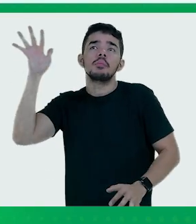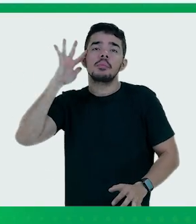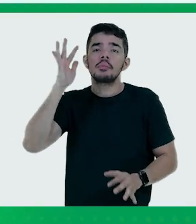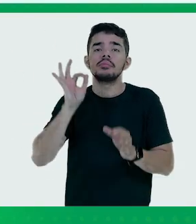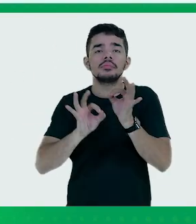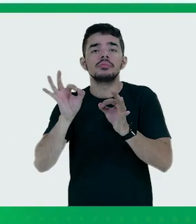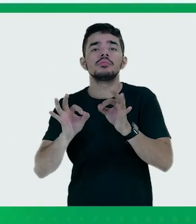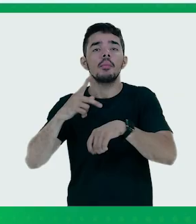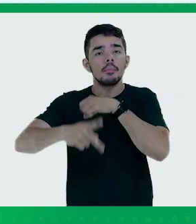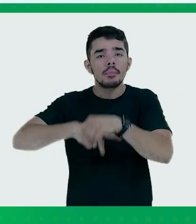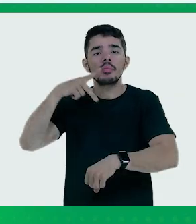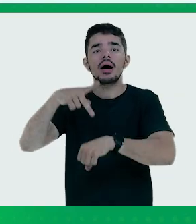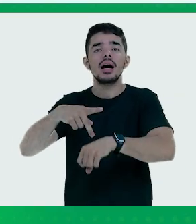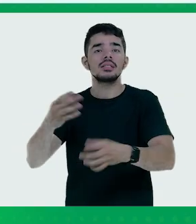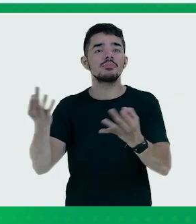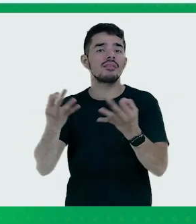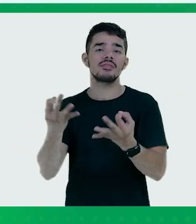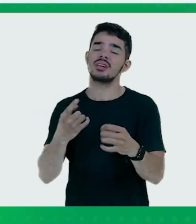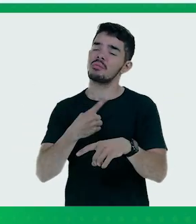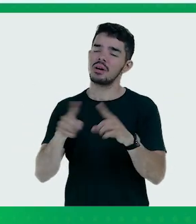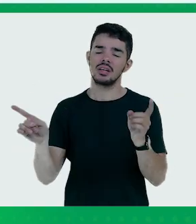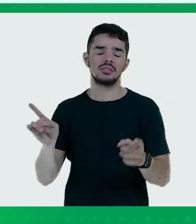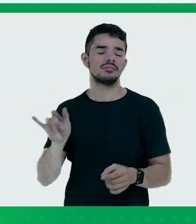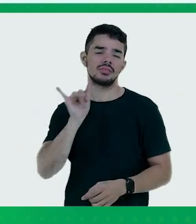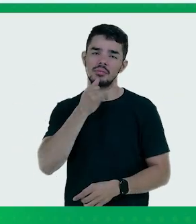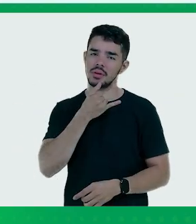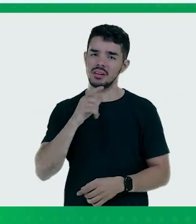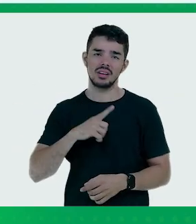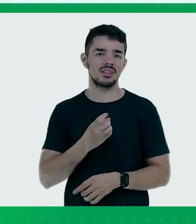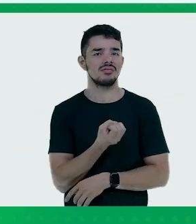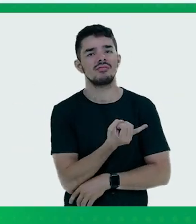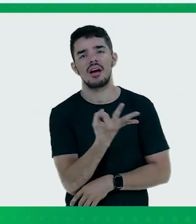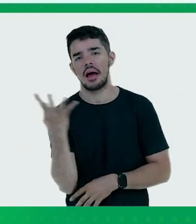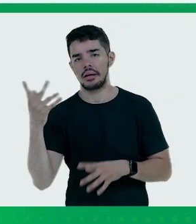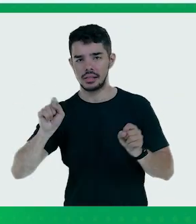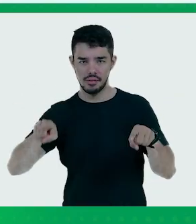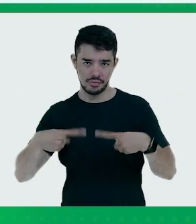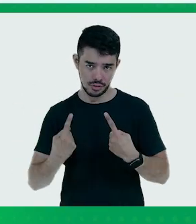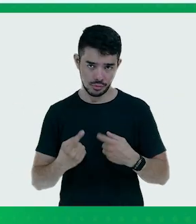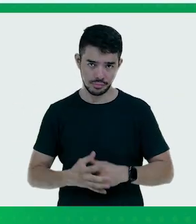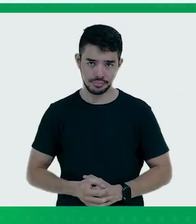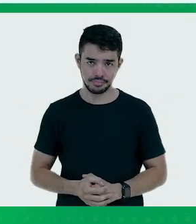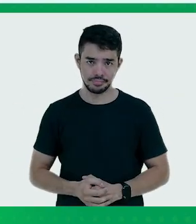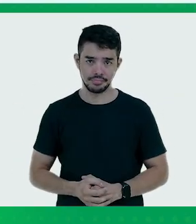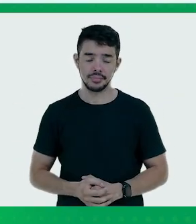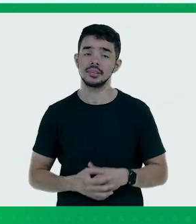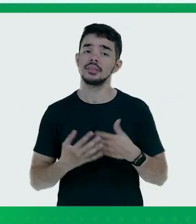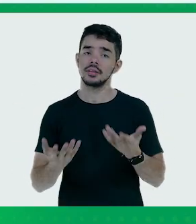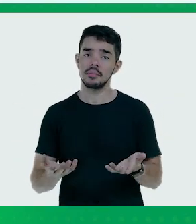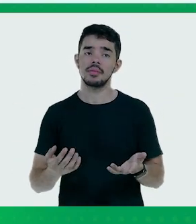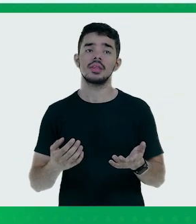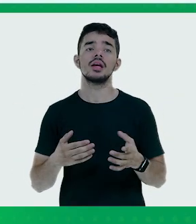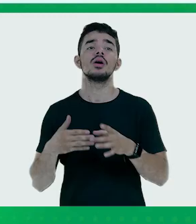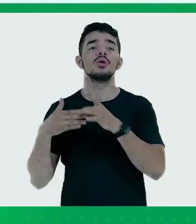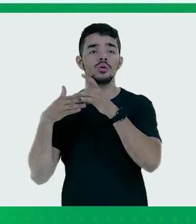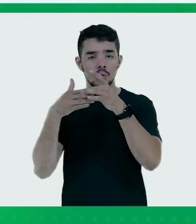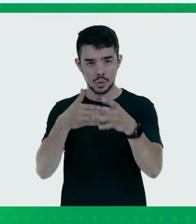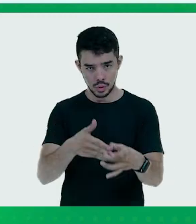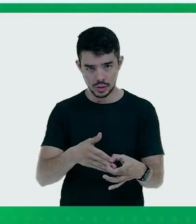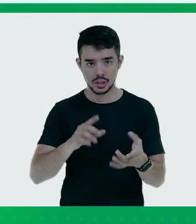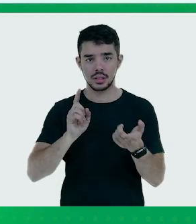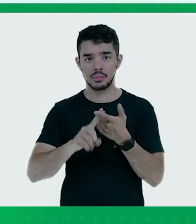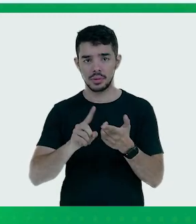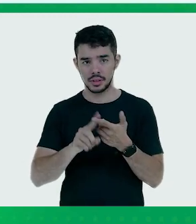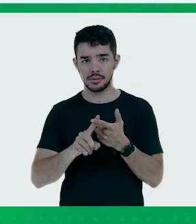idealizado. Só que, lamentavelmente, né, ele enfrenta diversos desafios. Dito isso, eu trouxe, né, além